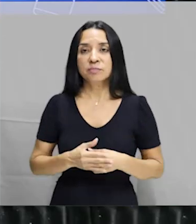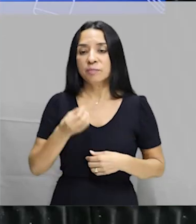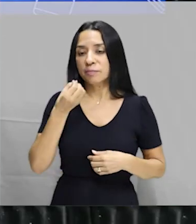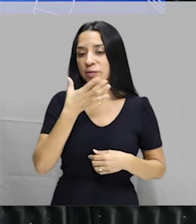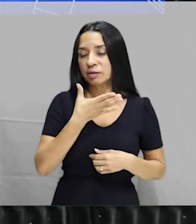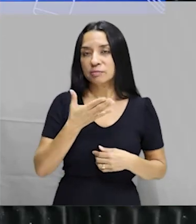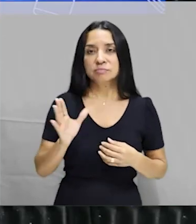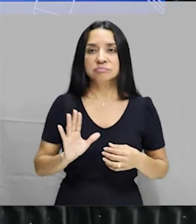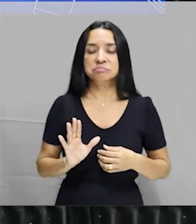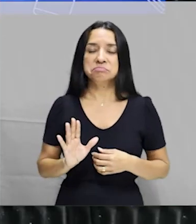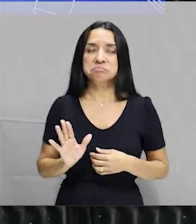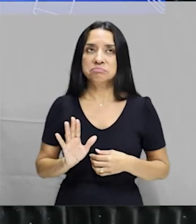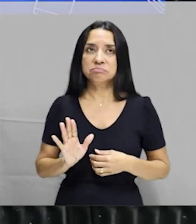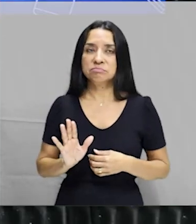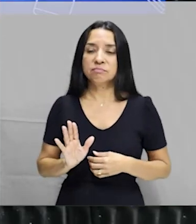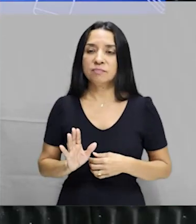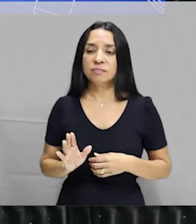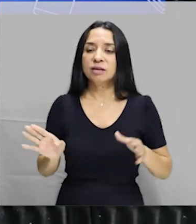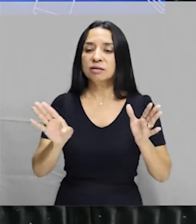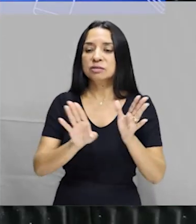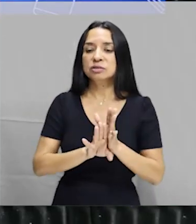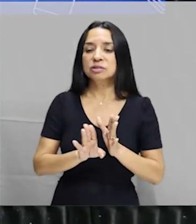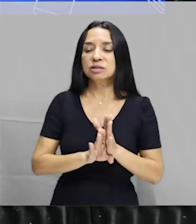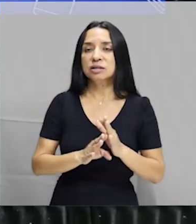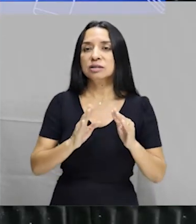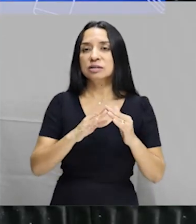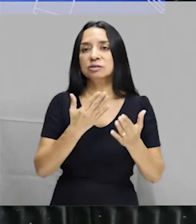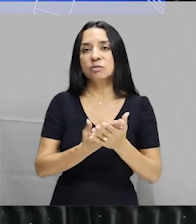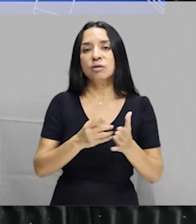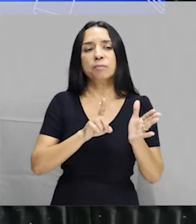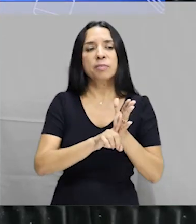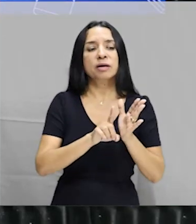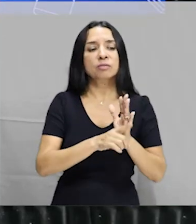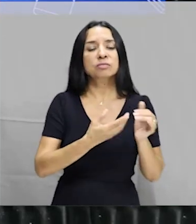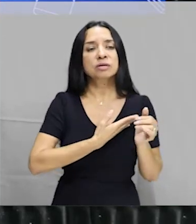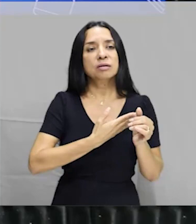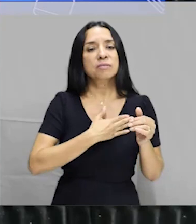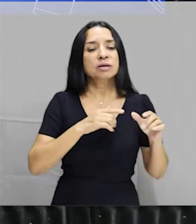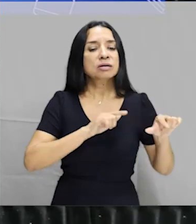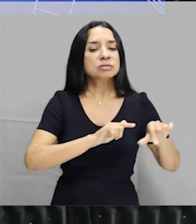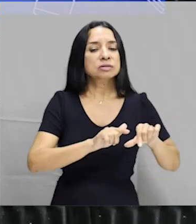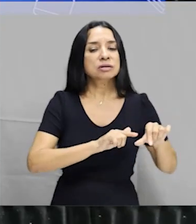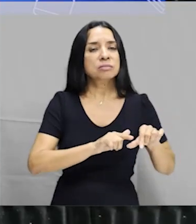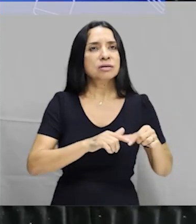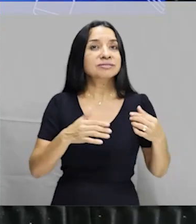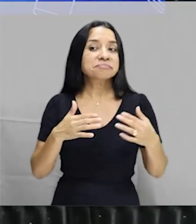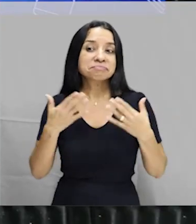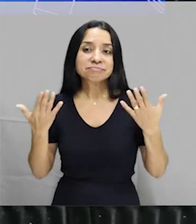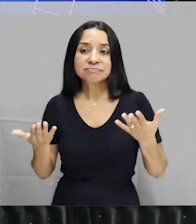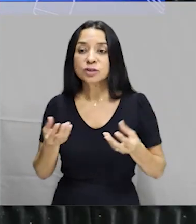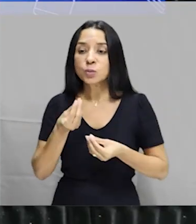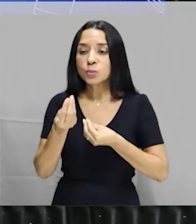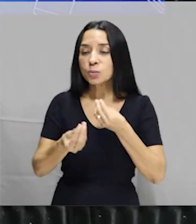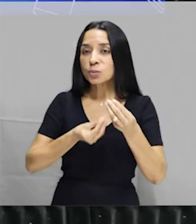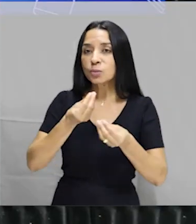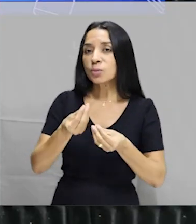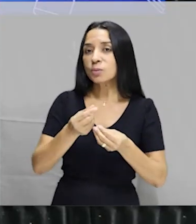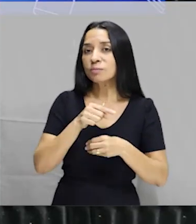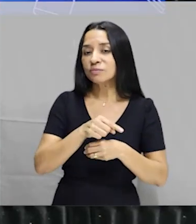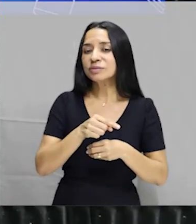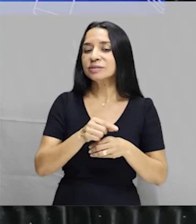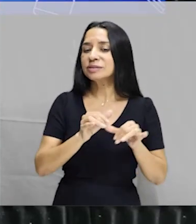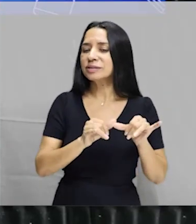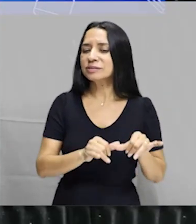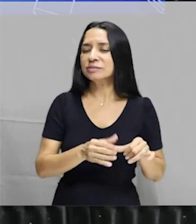Bien. É a mesma coisa que eu chegar na escola e perguntar para minha colega de trabalho. E aí, Joana, como você